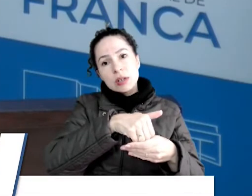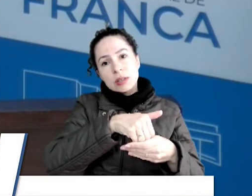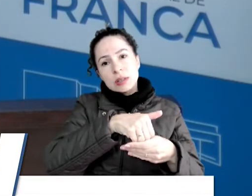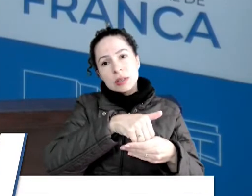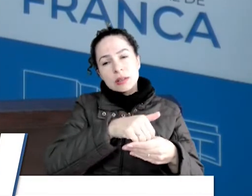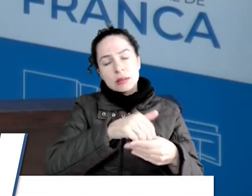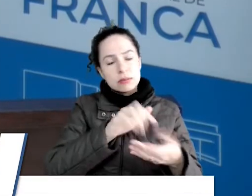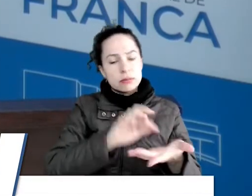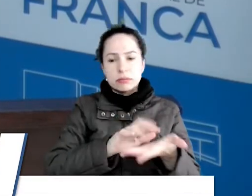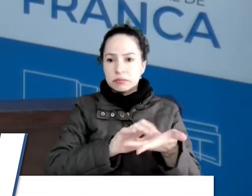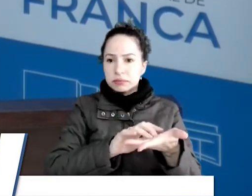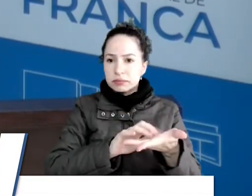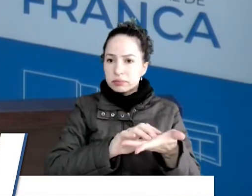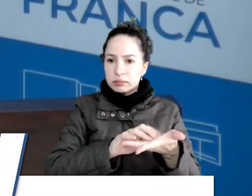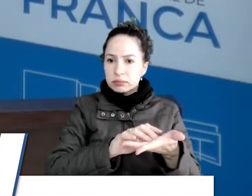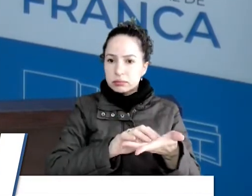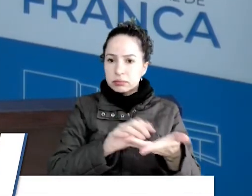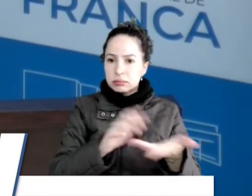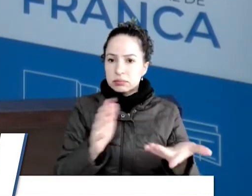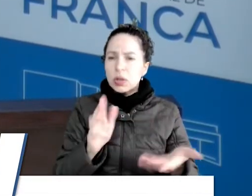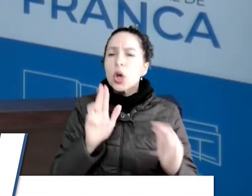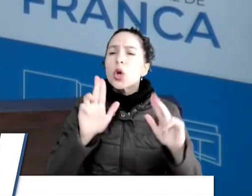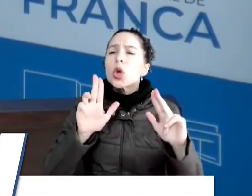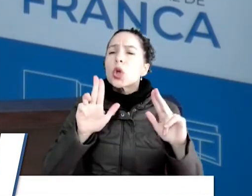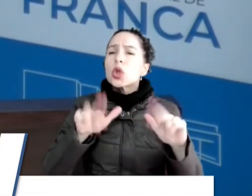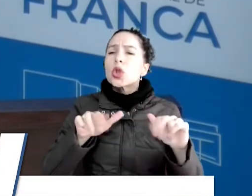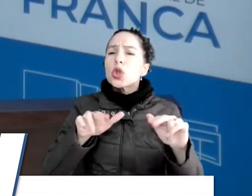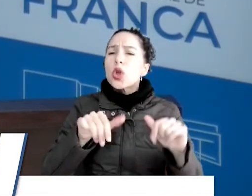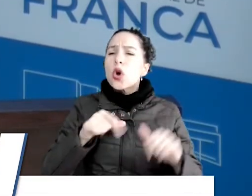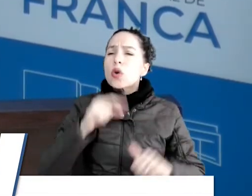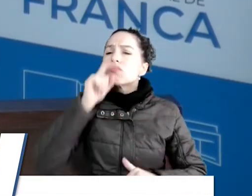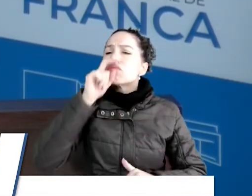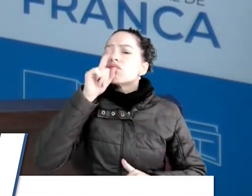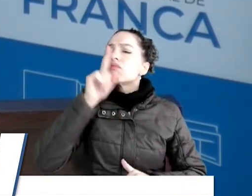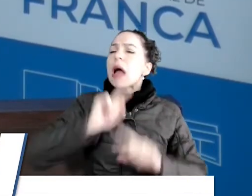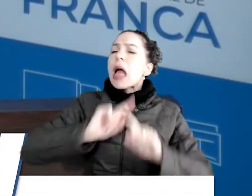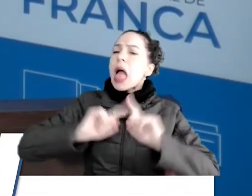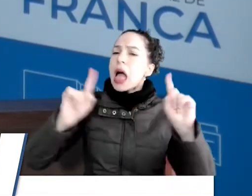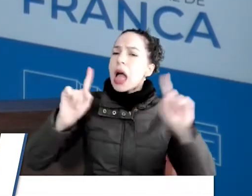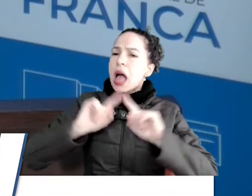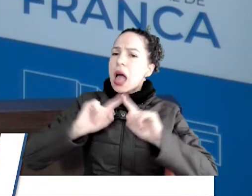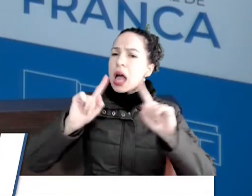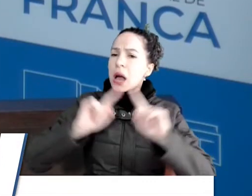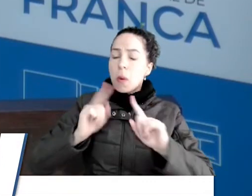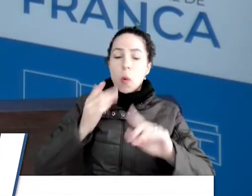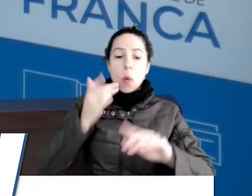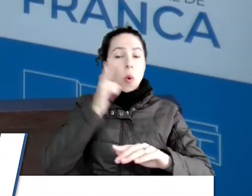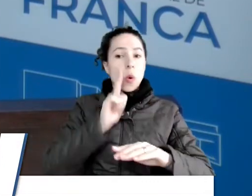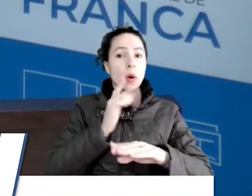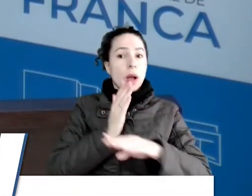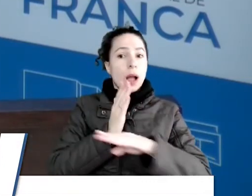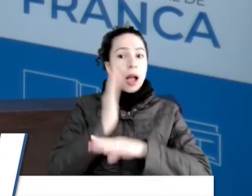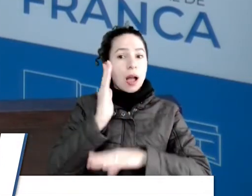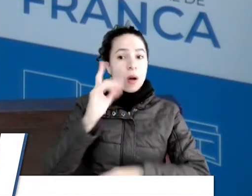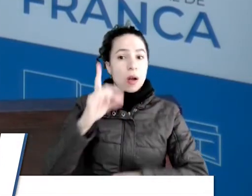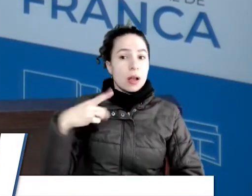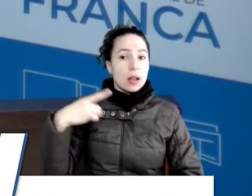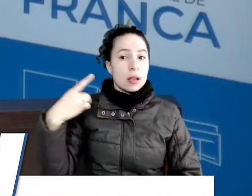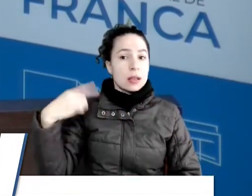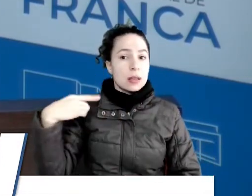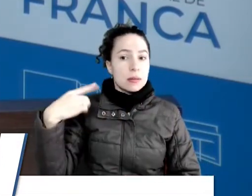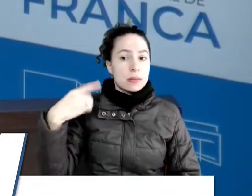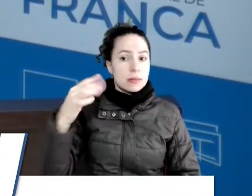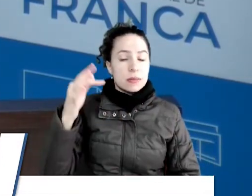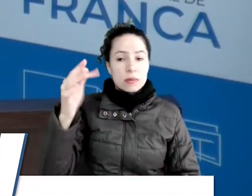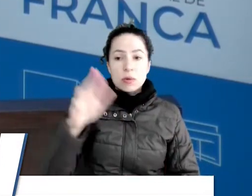eletrônico. Nunca botou o nariz, levantou o nariz para reclamar quando foi eleito deputado federal. Os